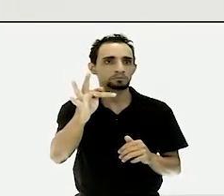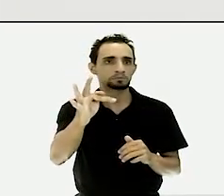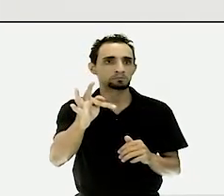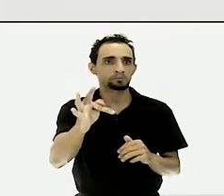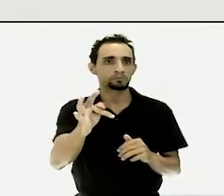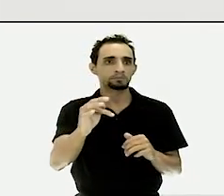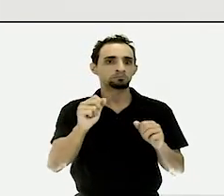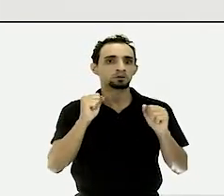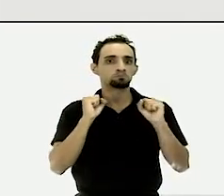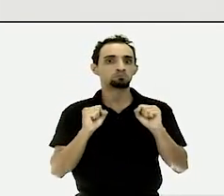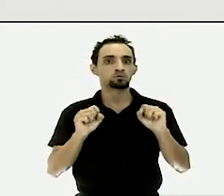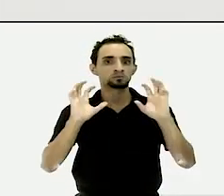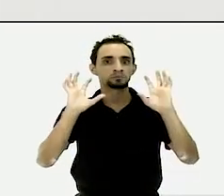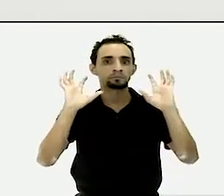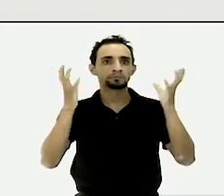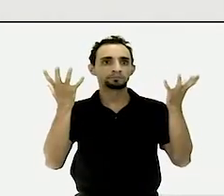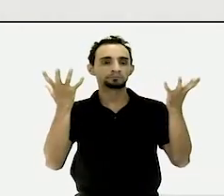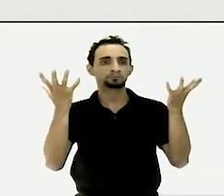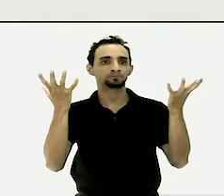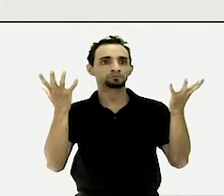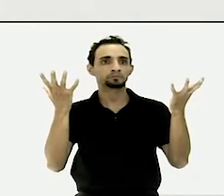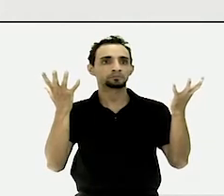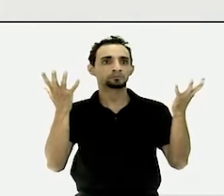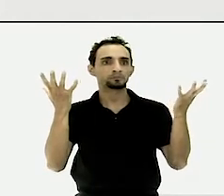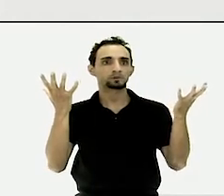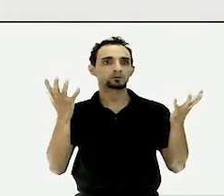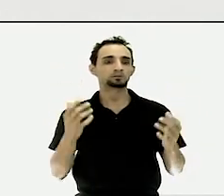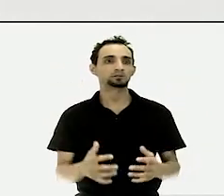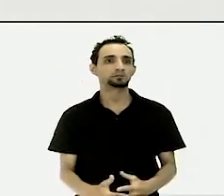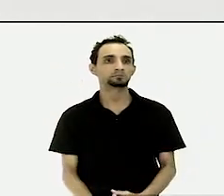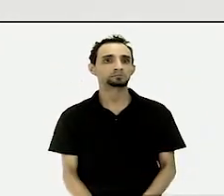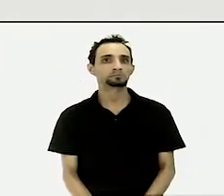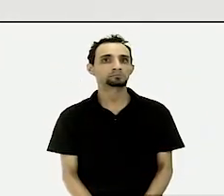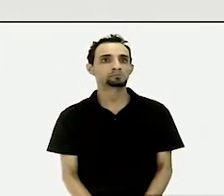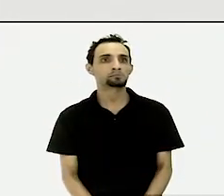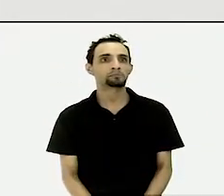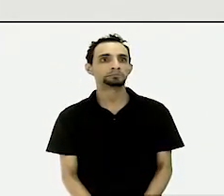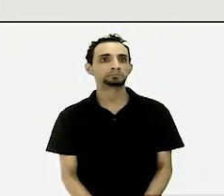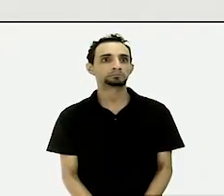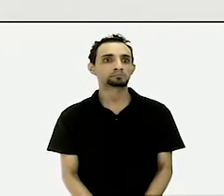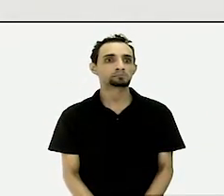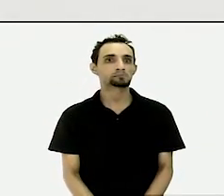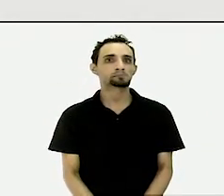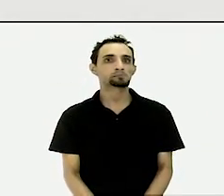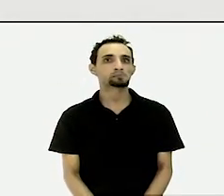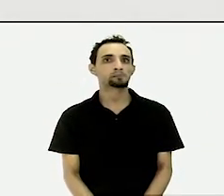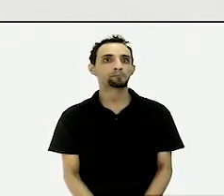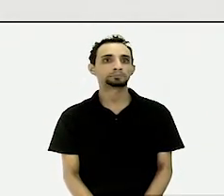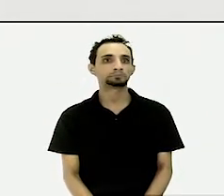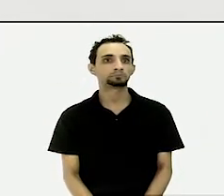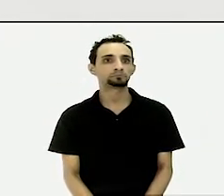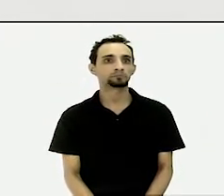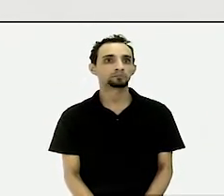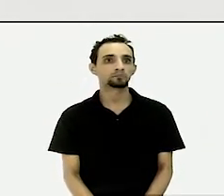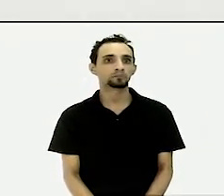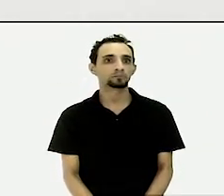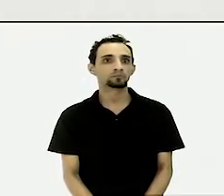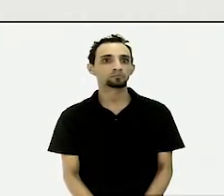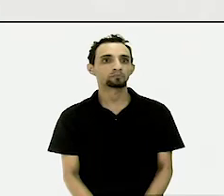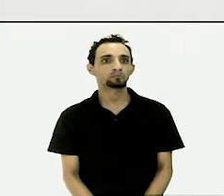morrendo engasgada. Eu estava na UPA nessa hora. Foi quando infartou lá o Gustavo, que faleceu hoje, Gustavo Cortes, que faleceu